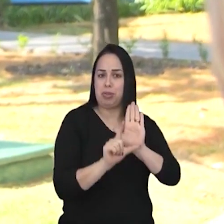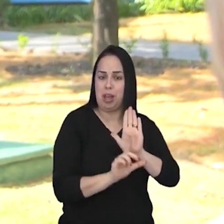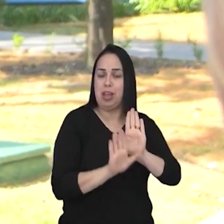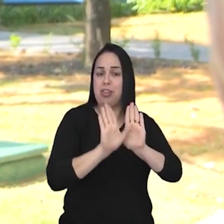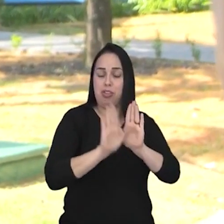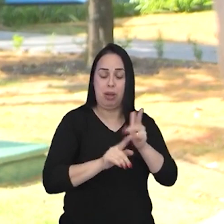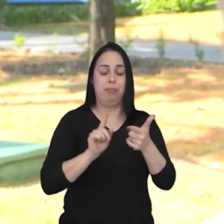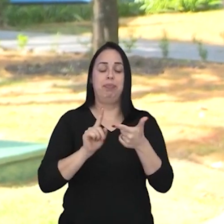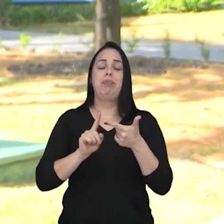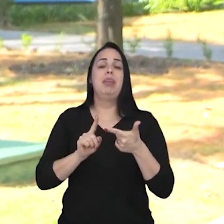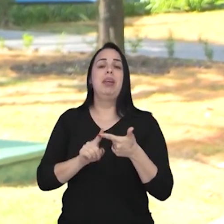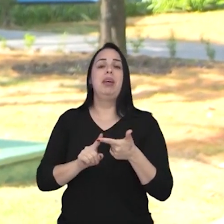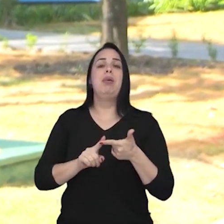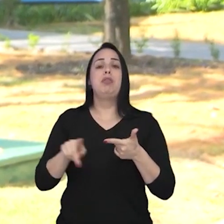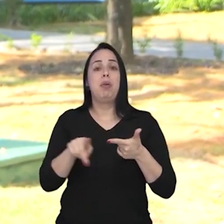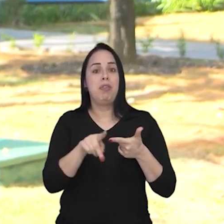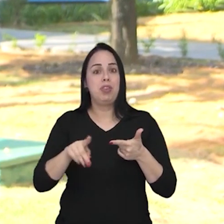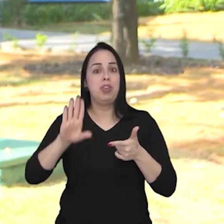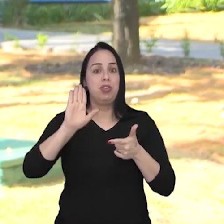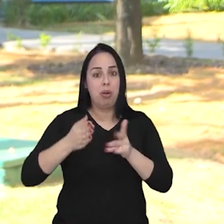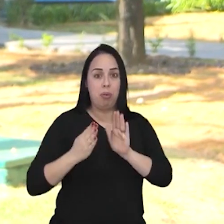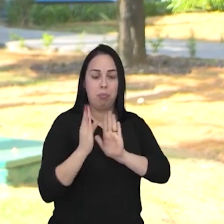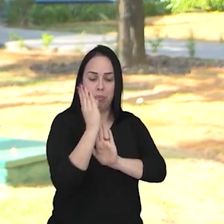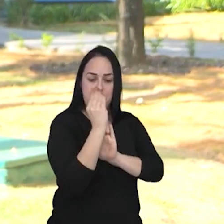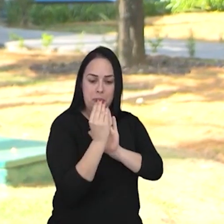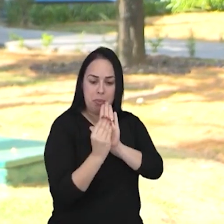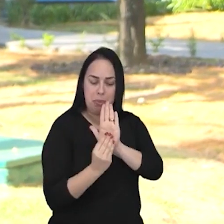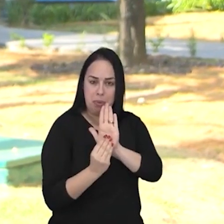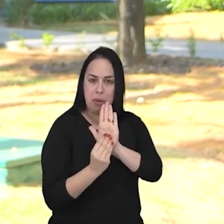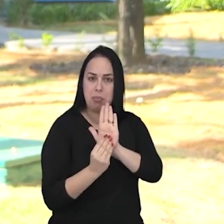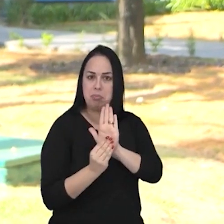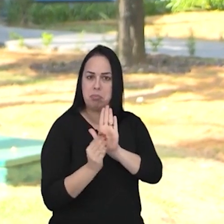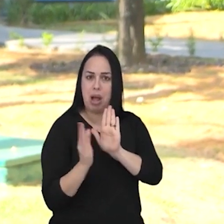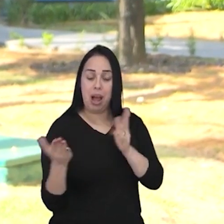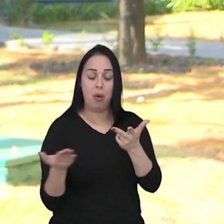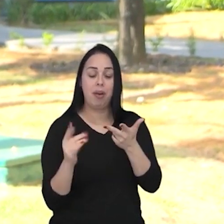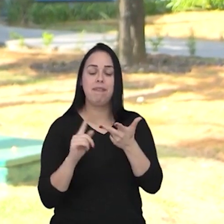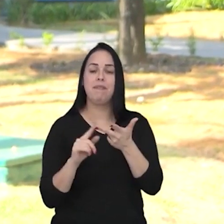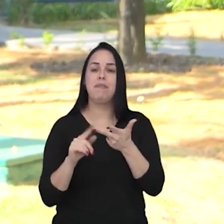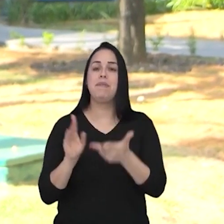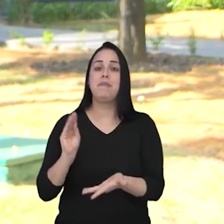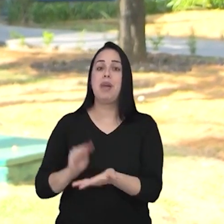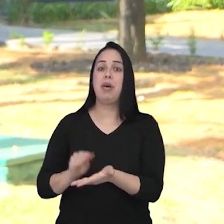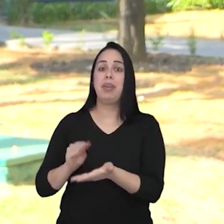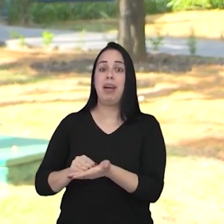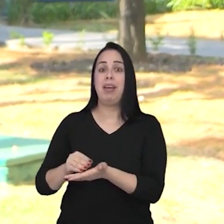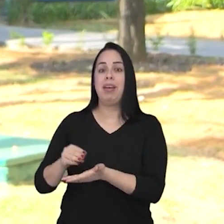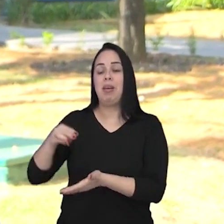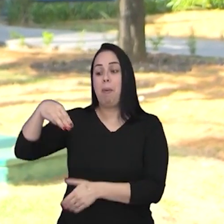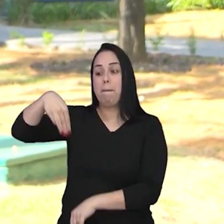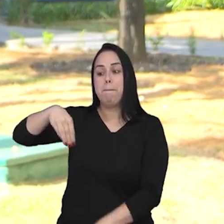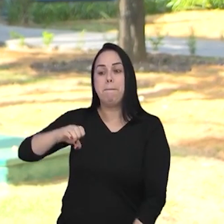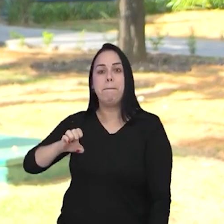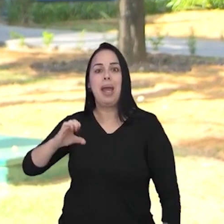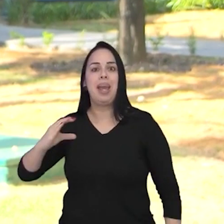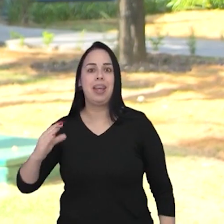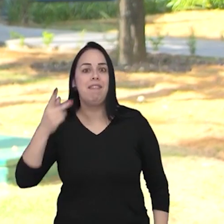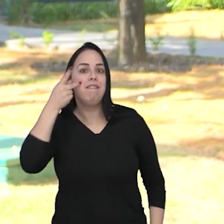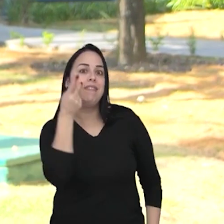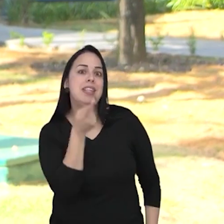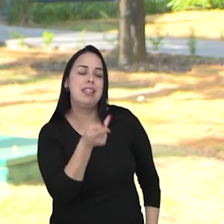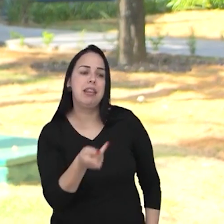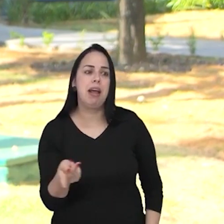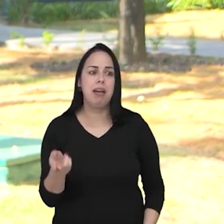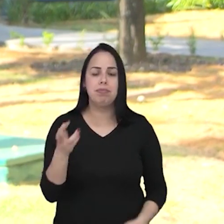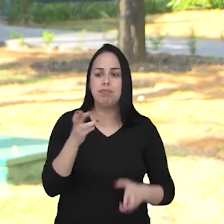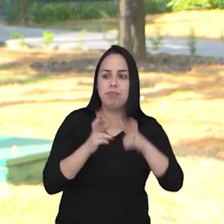pedagógica, nós já tivemos parecer de parcialmente satisfatório, o que isso significa que agora nós vamos passar por uma visita técnica de